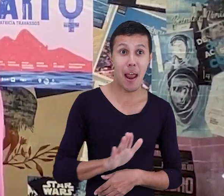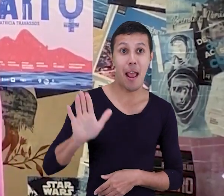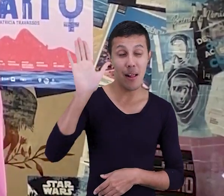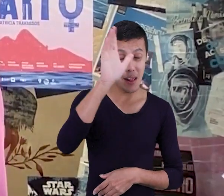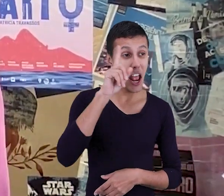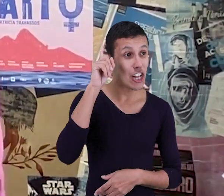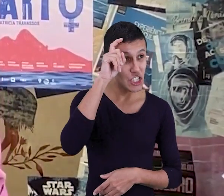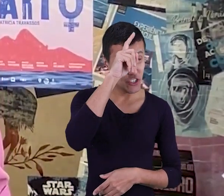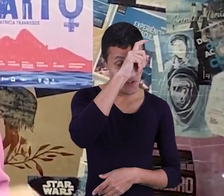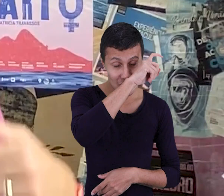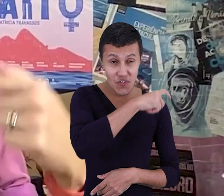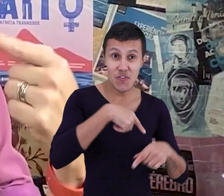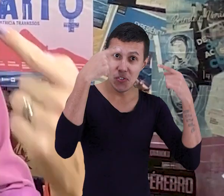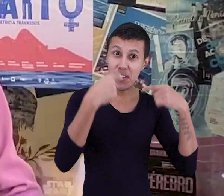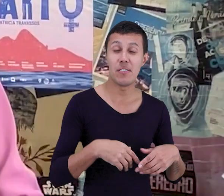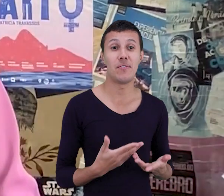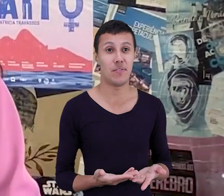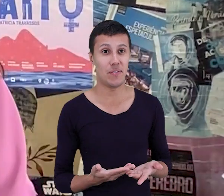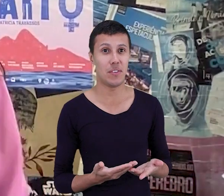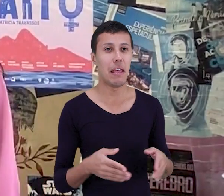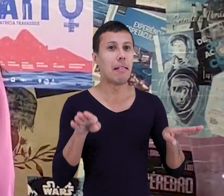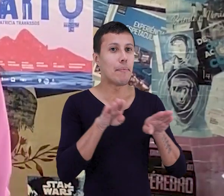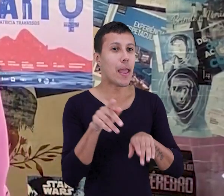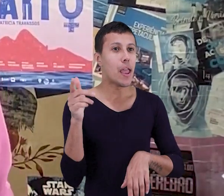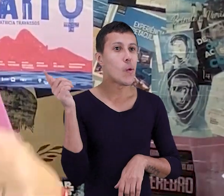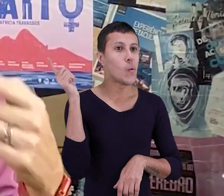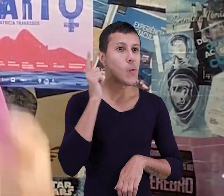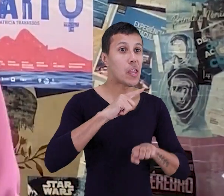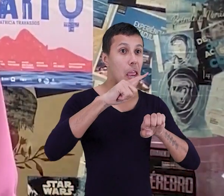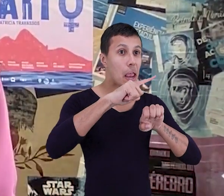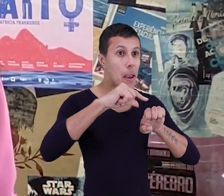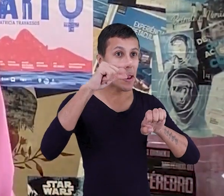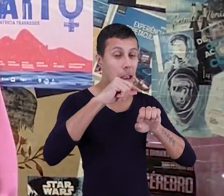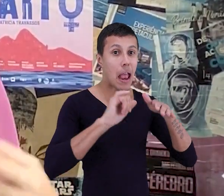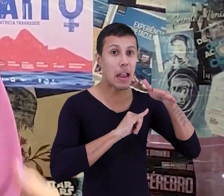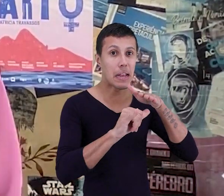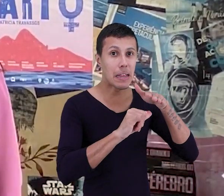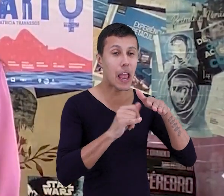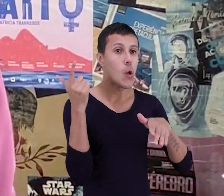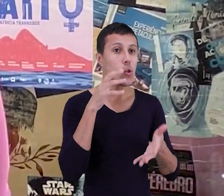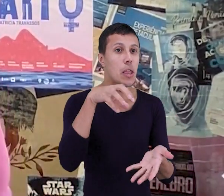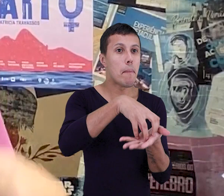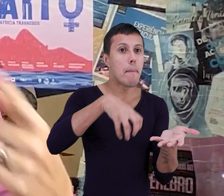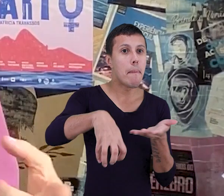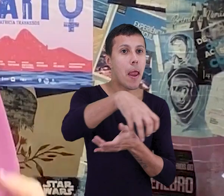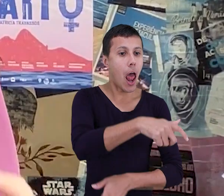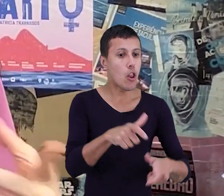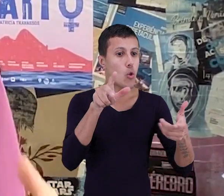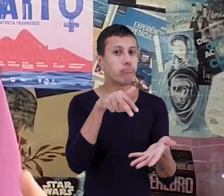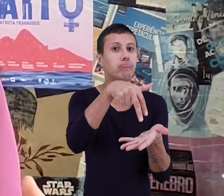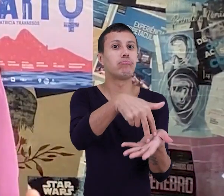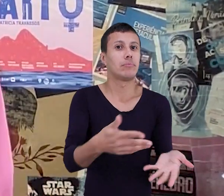desafio, a gente sabe disso. Ainda mais conseguir empreender uma startup, conseguir lugar no mercado, conquistar clientes, sim, e já